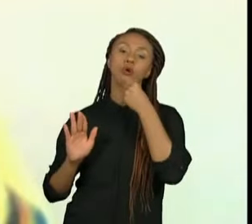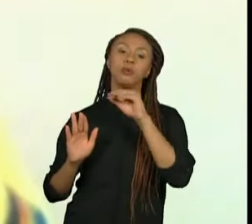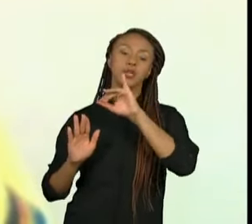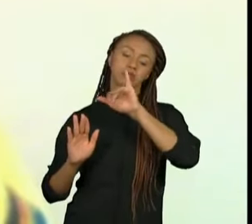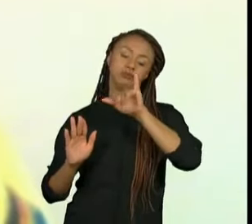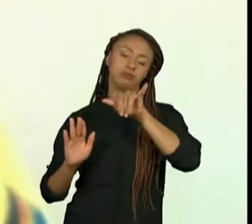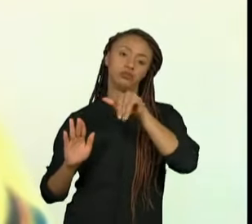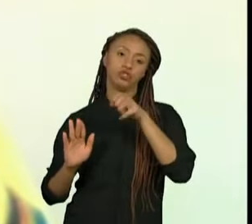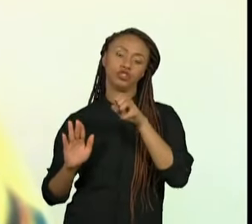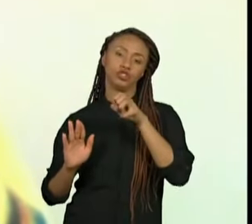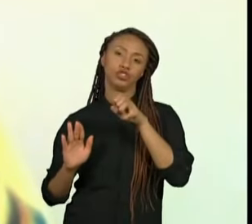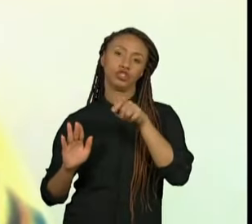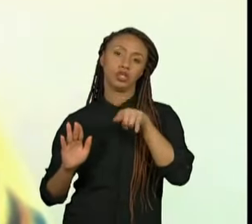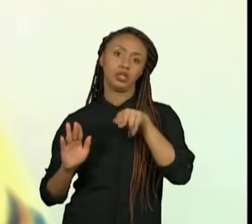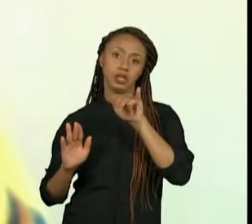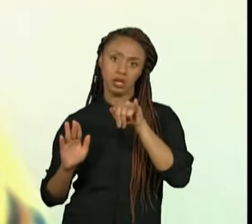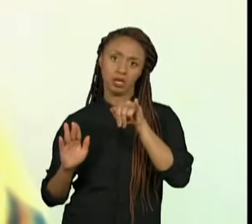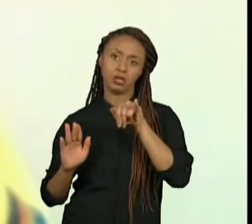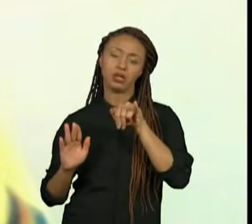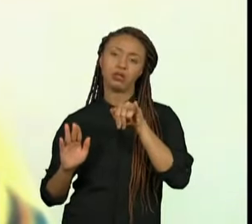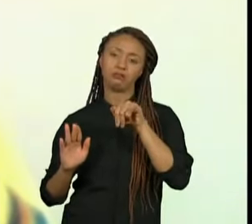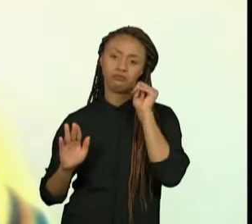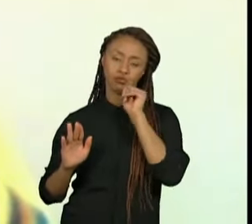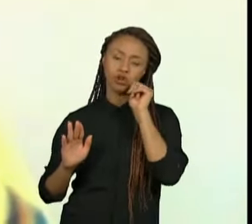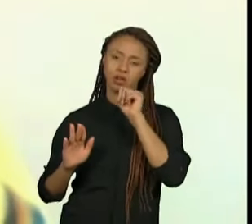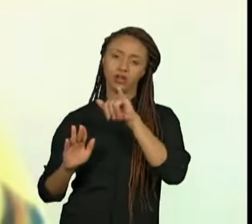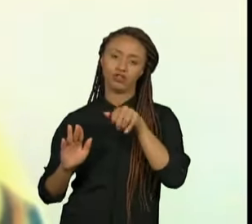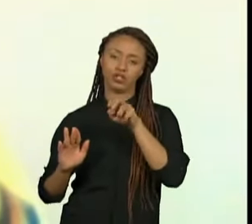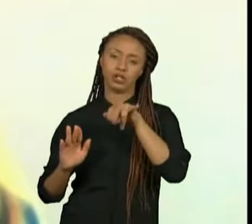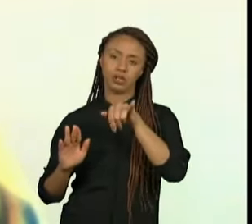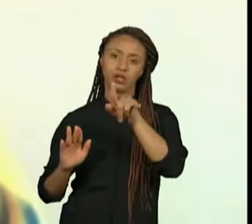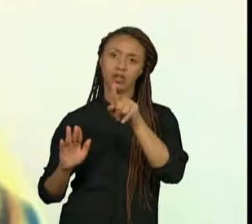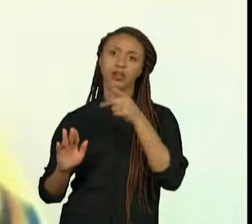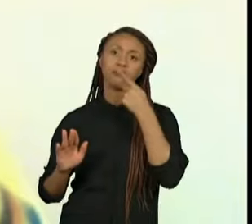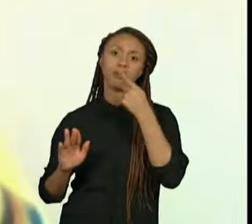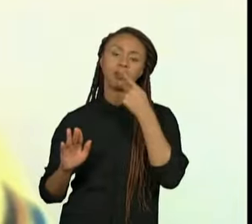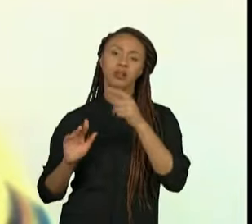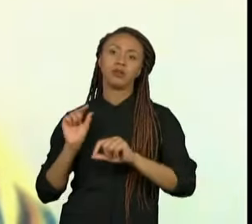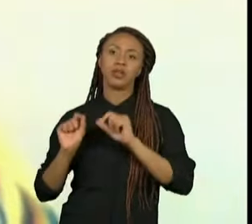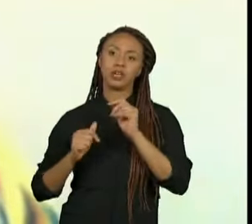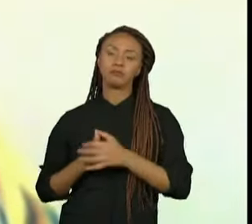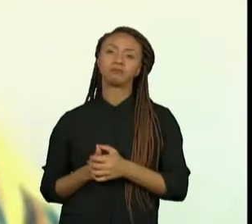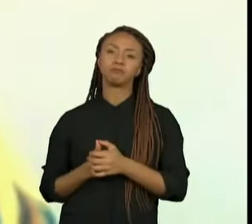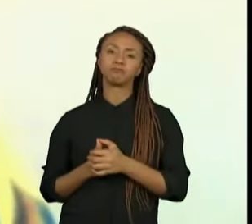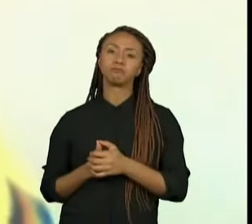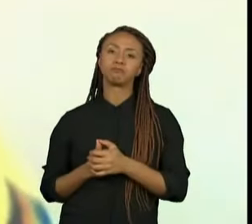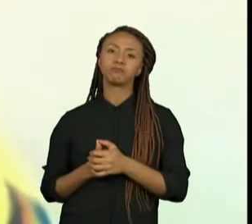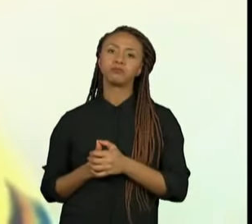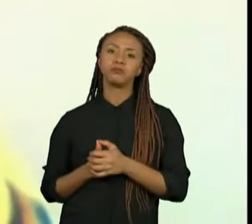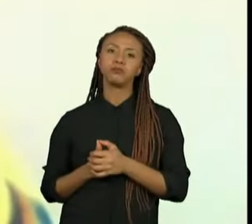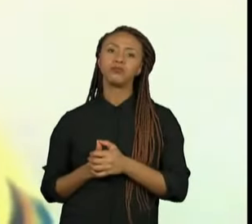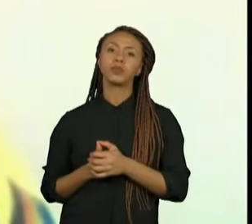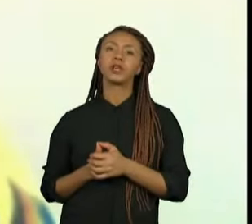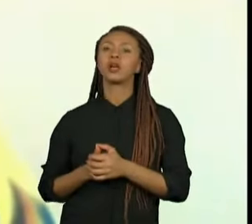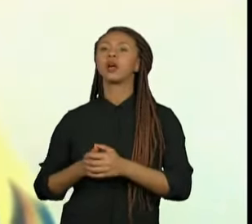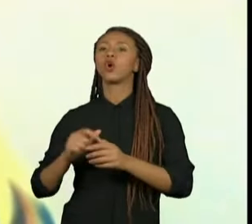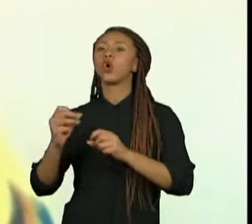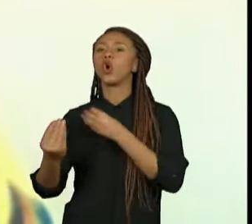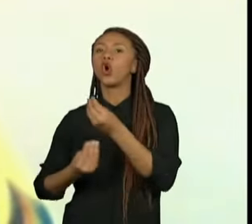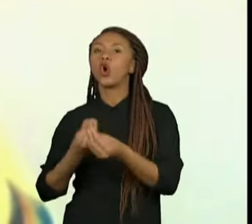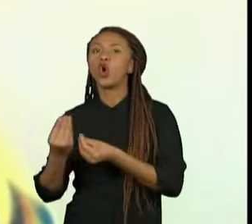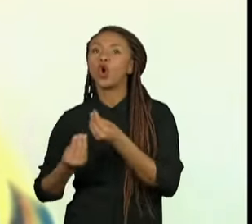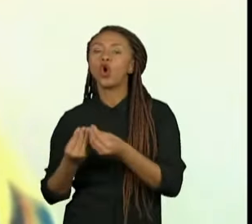dialoga com muito mais potência, por exemplo, com o texto de Teresa Cárdenas, que é